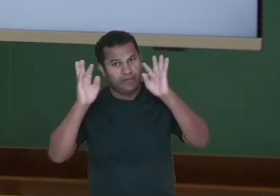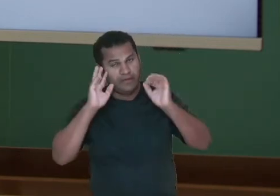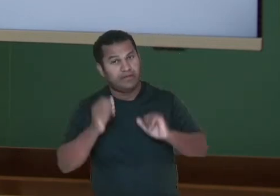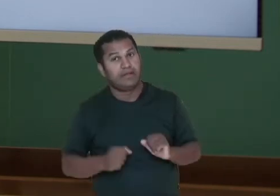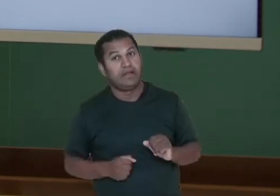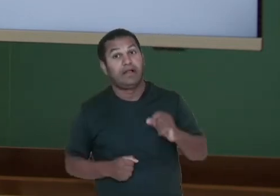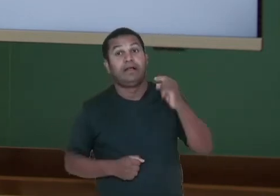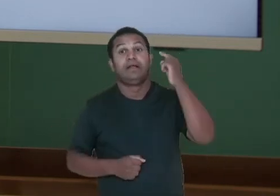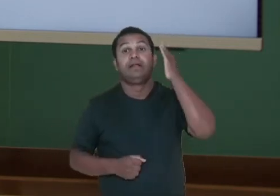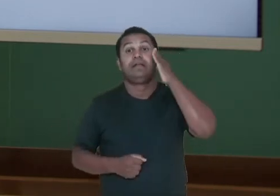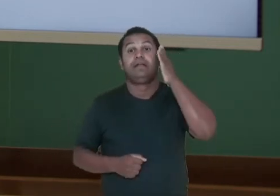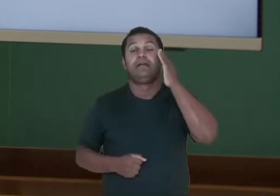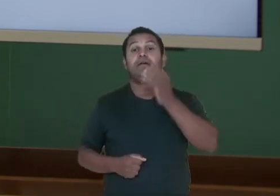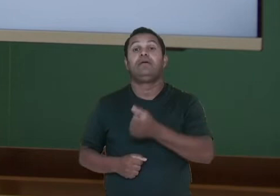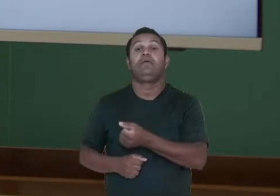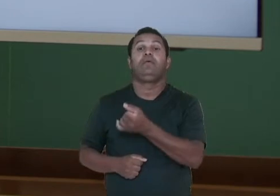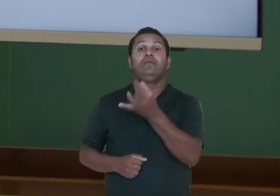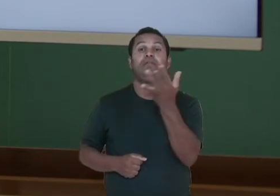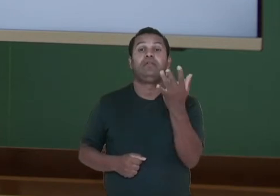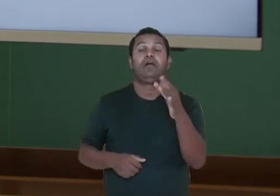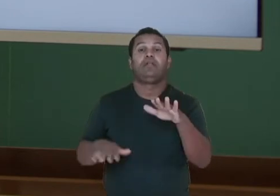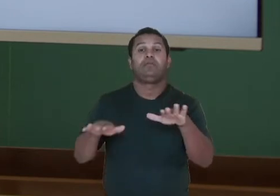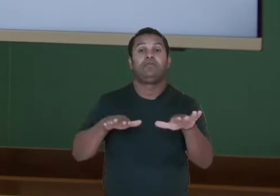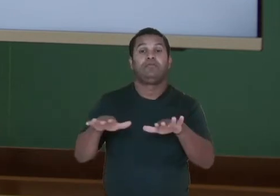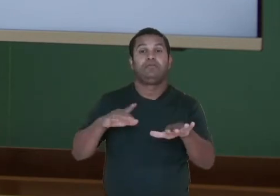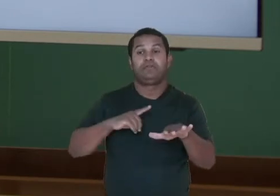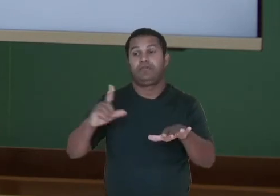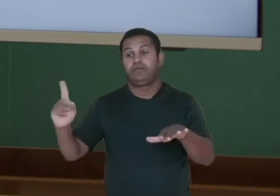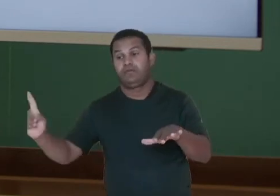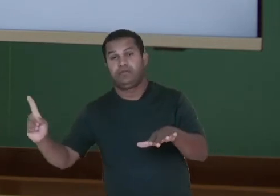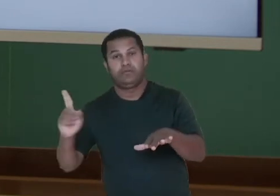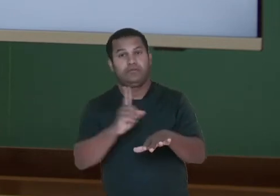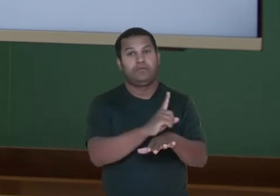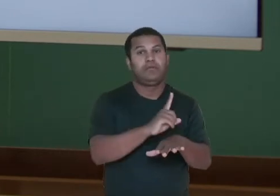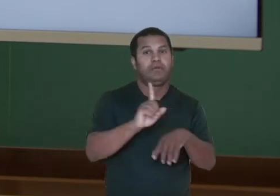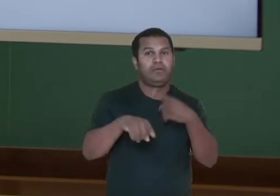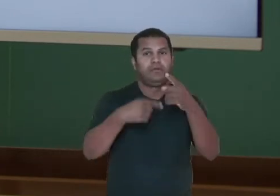quantidade de movimento, e daqui a pouco a gente volta para discutir.